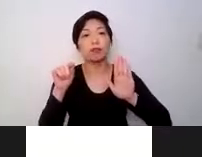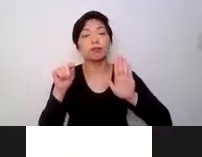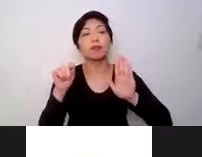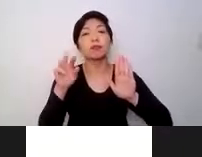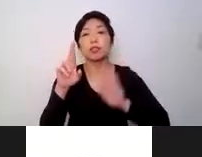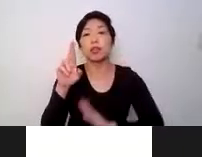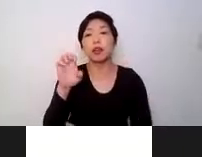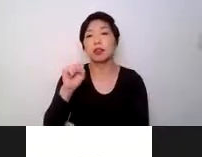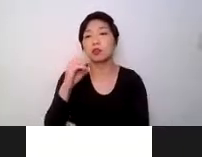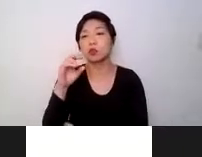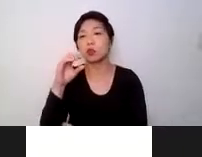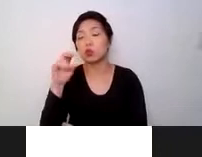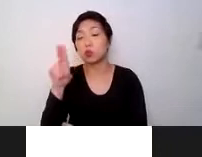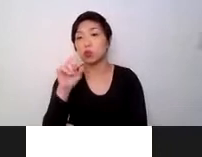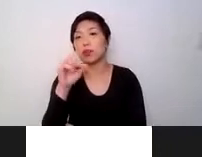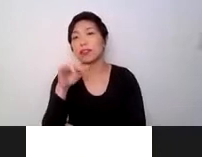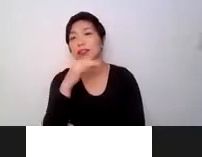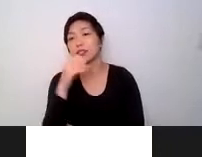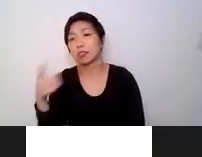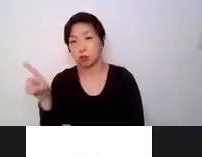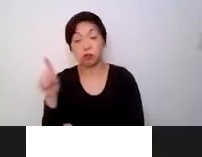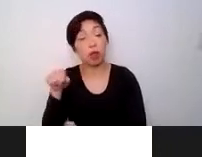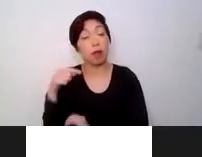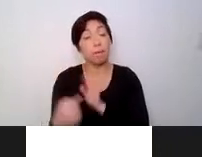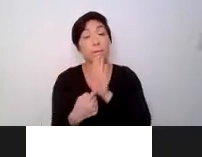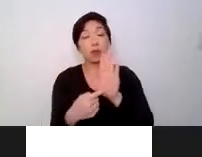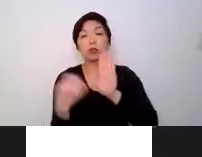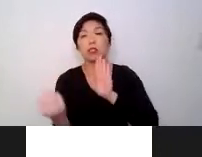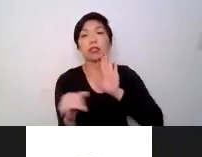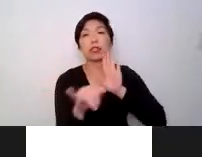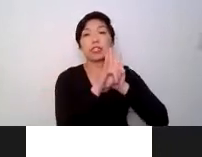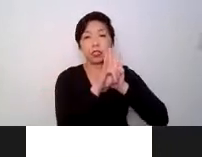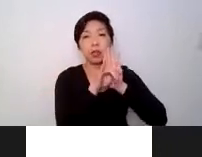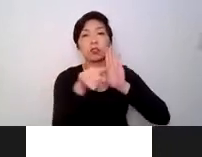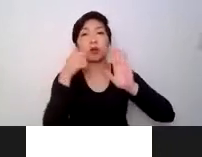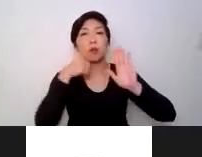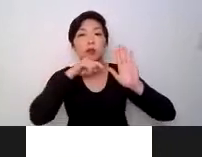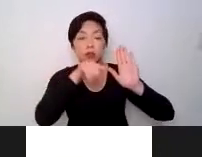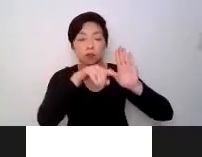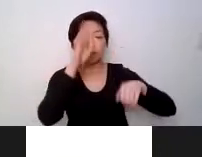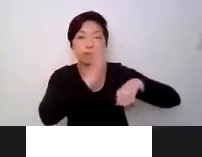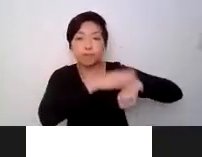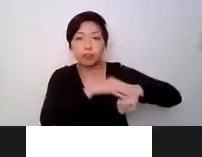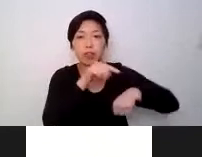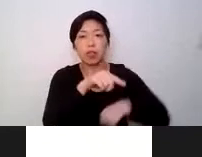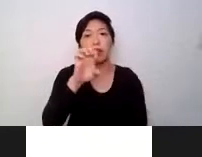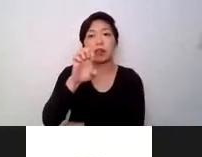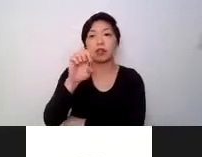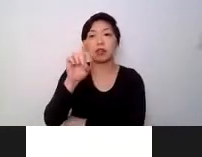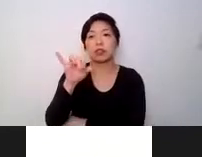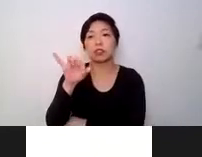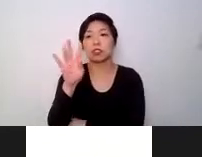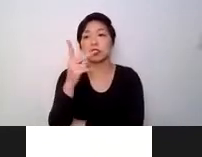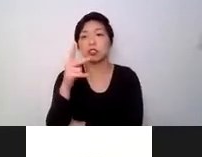obra no mausoléu ela reforça a identidade da mulher a quem esse túmulo foi edificado que foi Edith Robel uma mãe